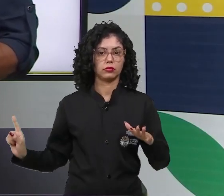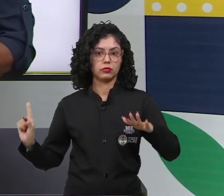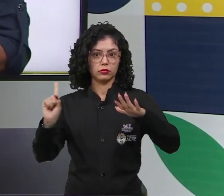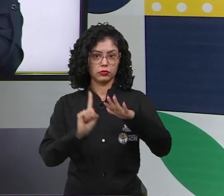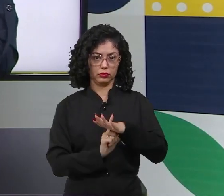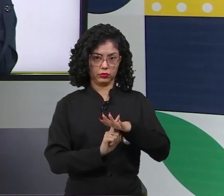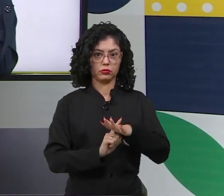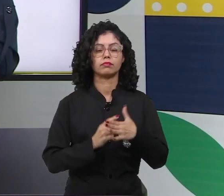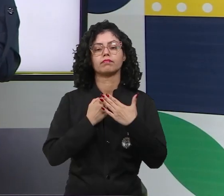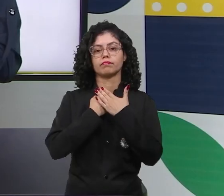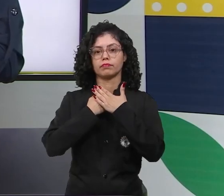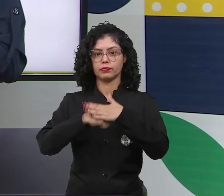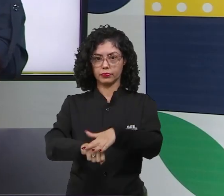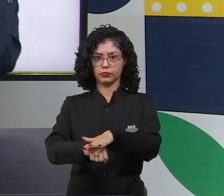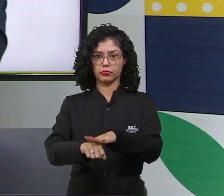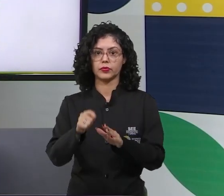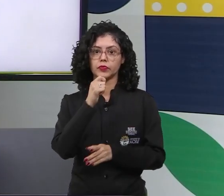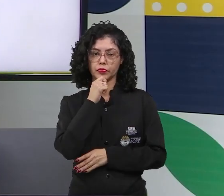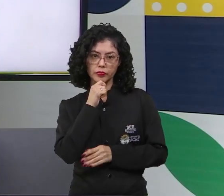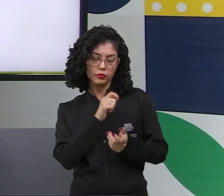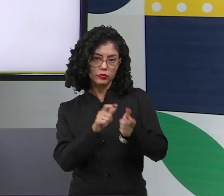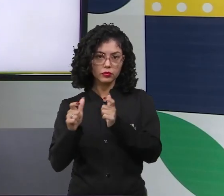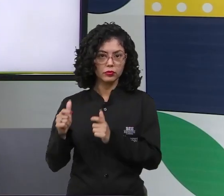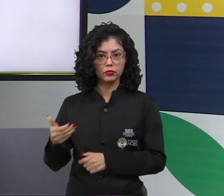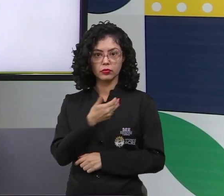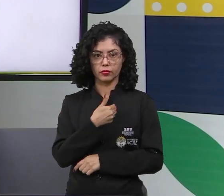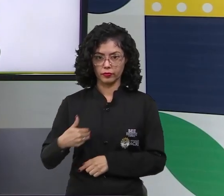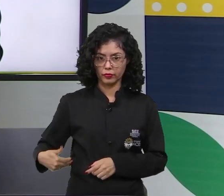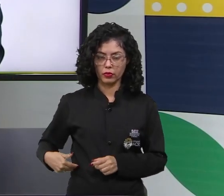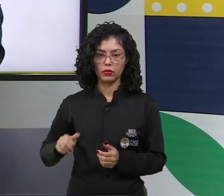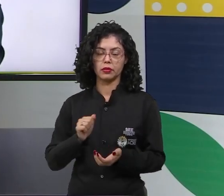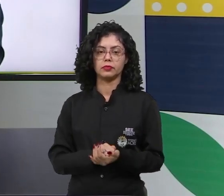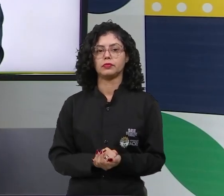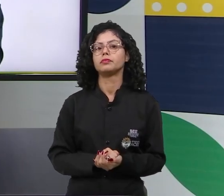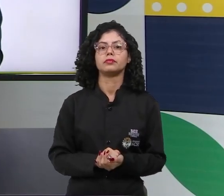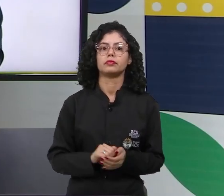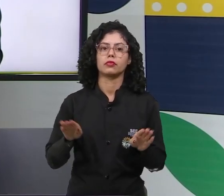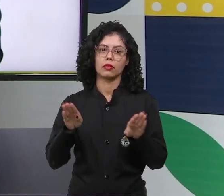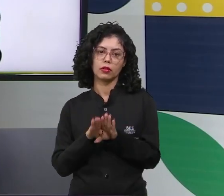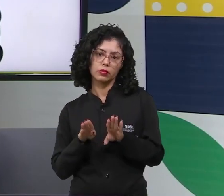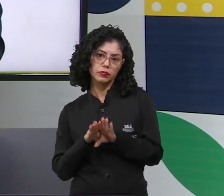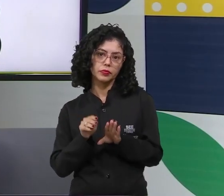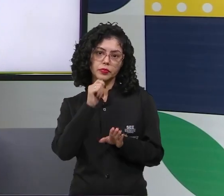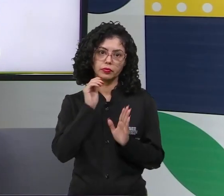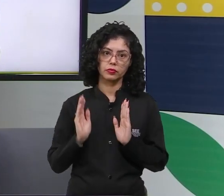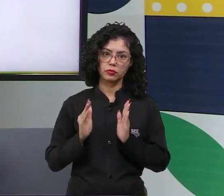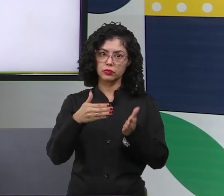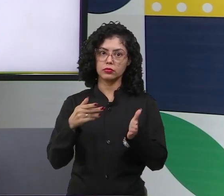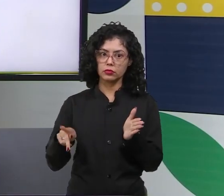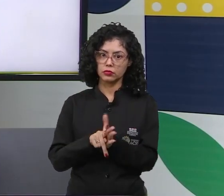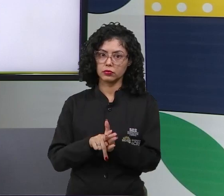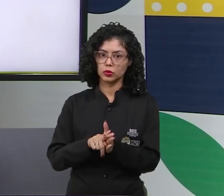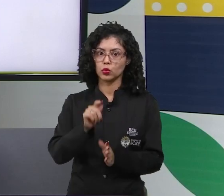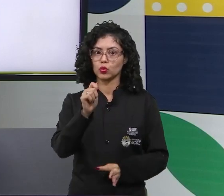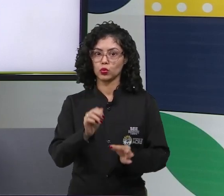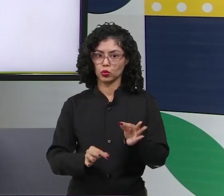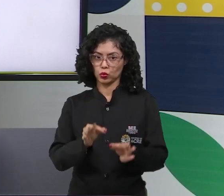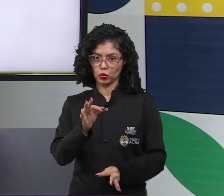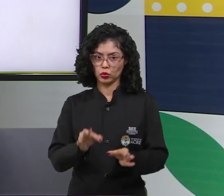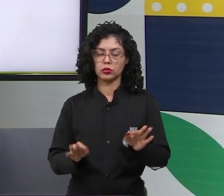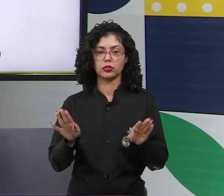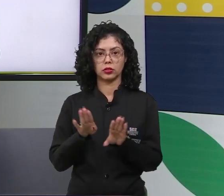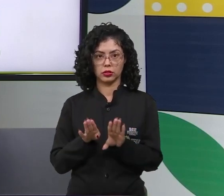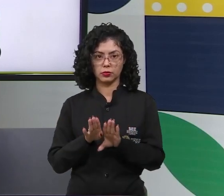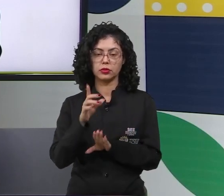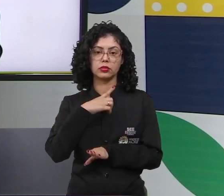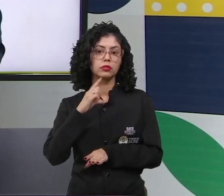segregação racial por meio dos espaços públicos, ela também se deu, pelo meio jurídico, ela